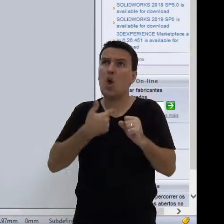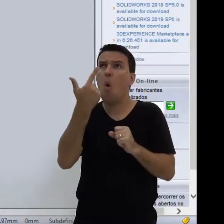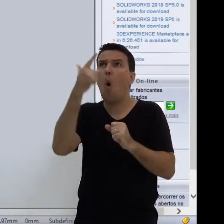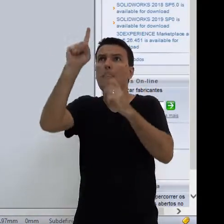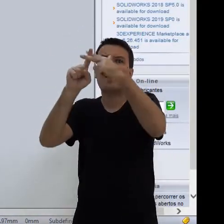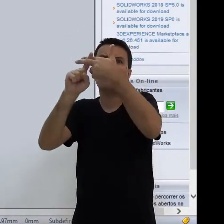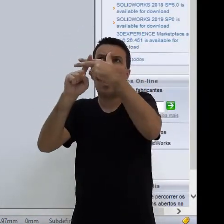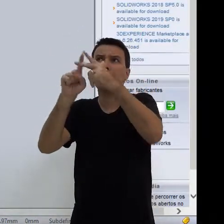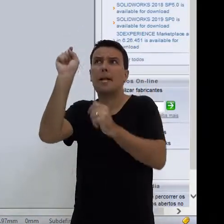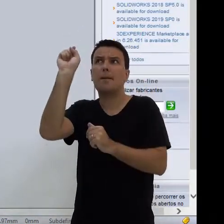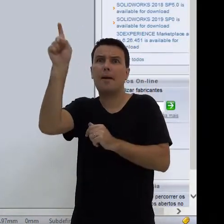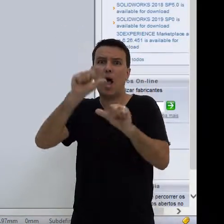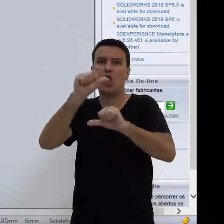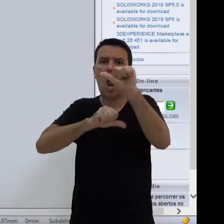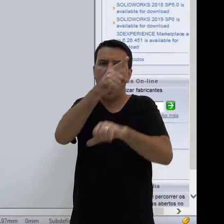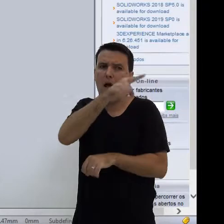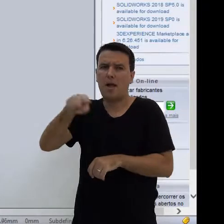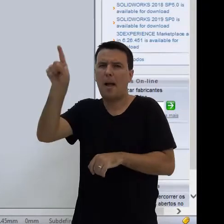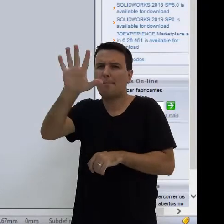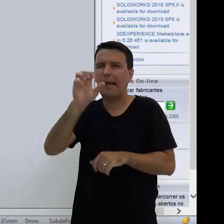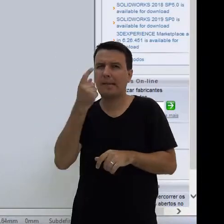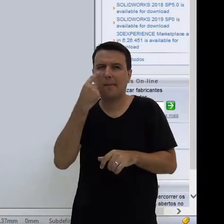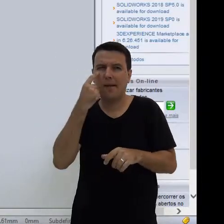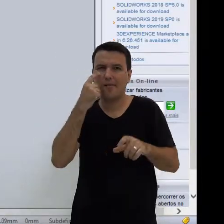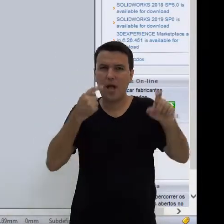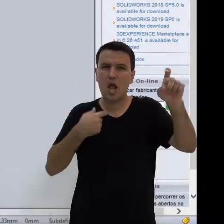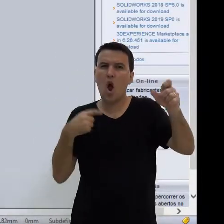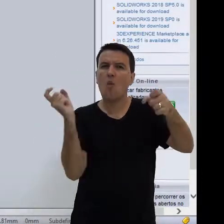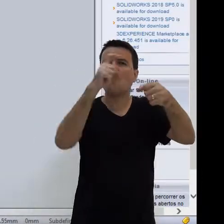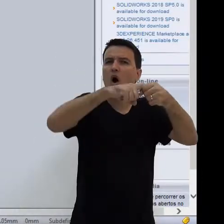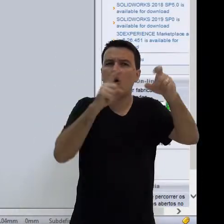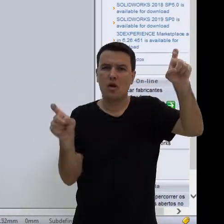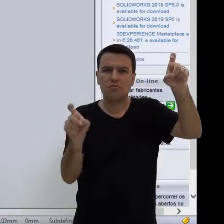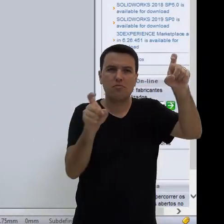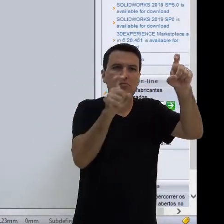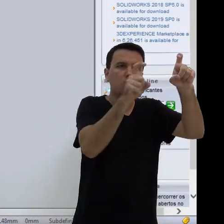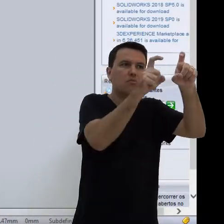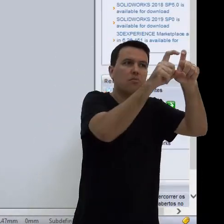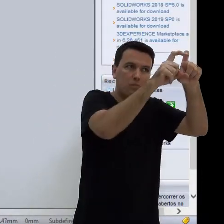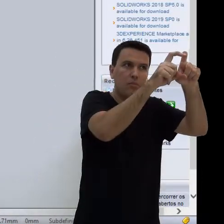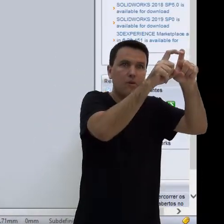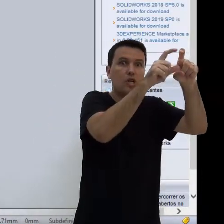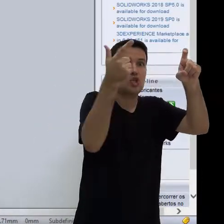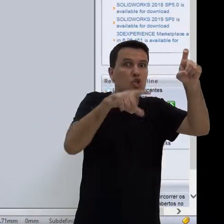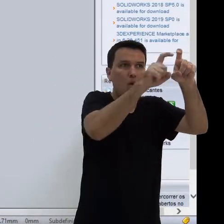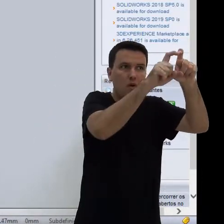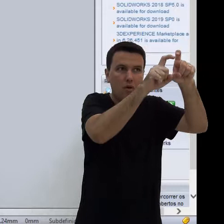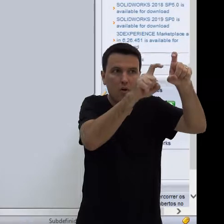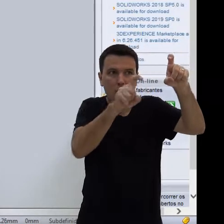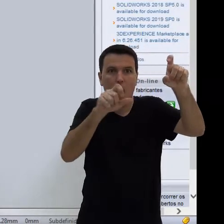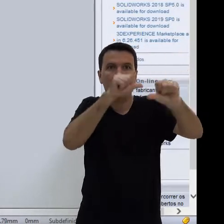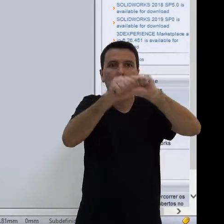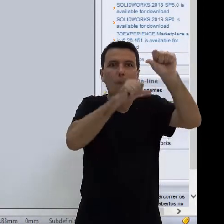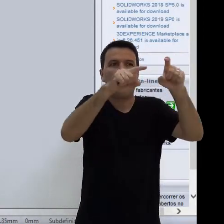poderia trocar de ferramenta, mas se eu voltar no mesmo ponto, no último ponto que eu cliquei, e sair de novo,